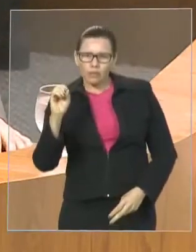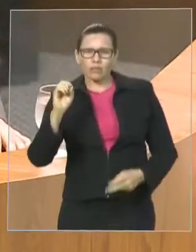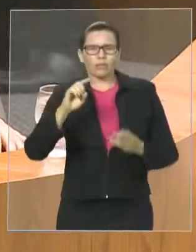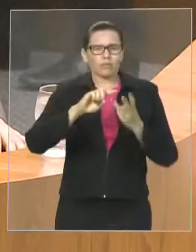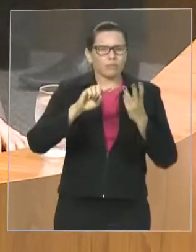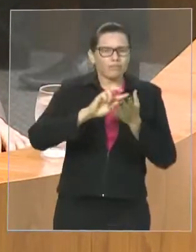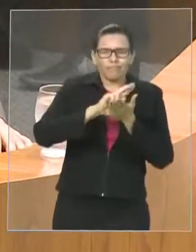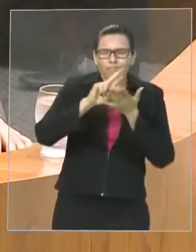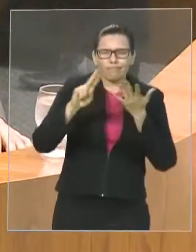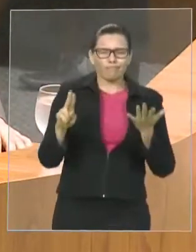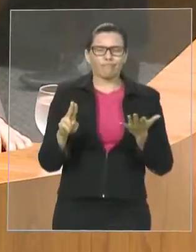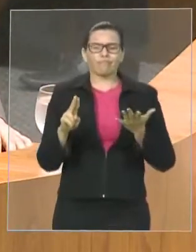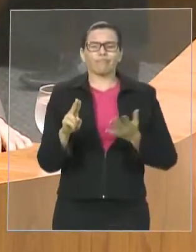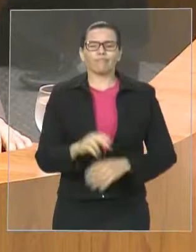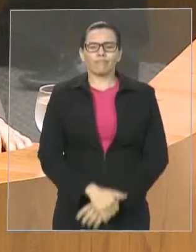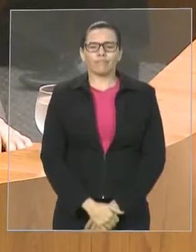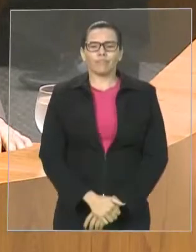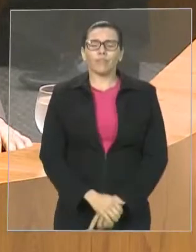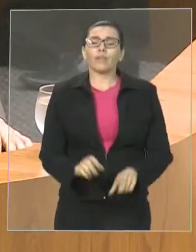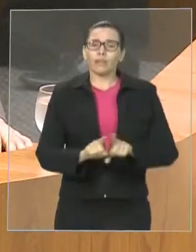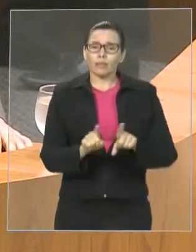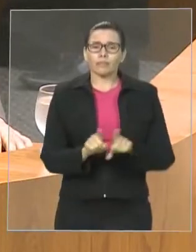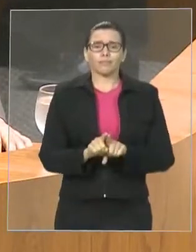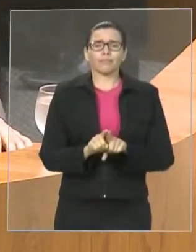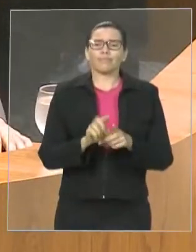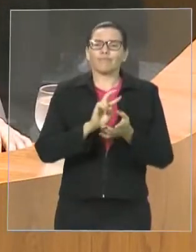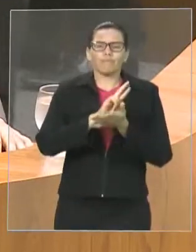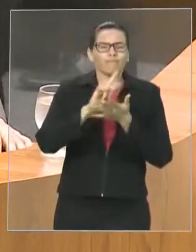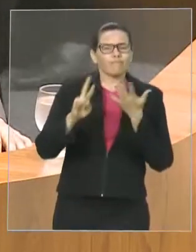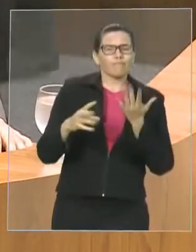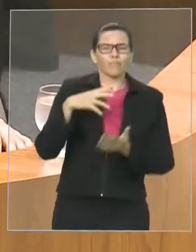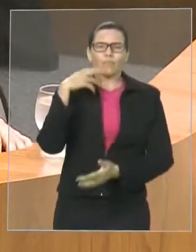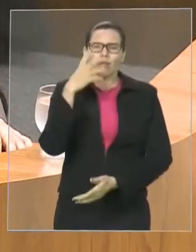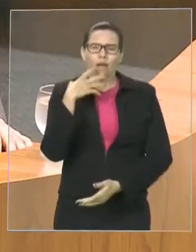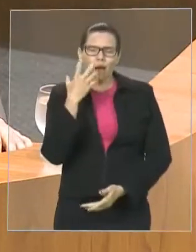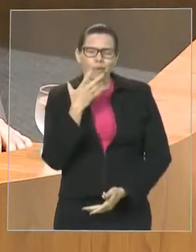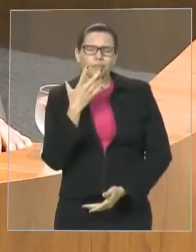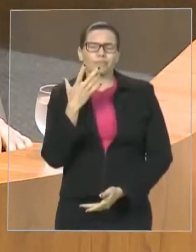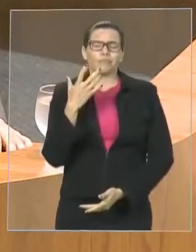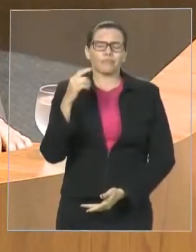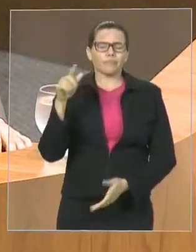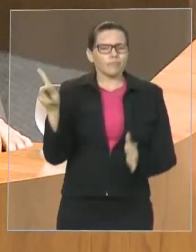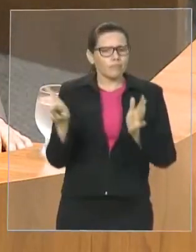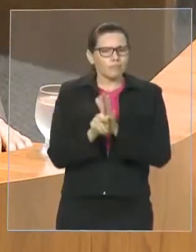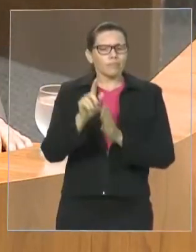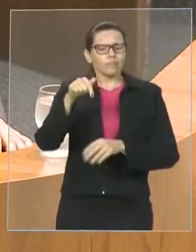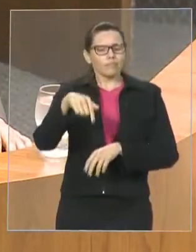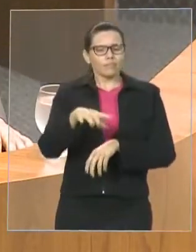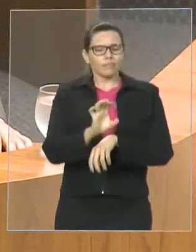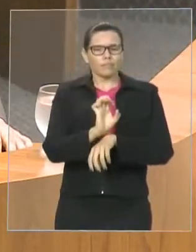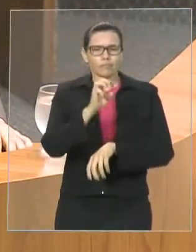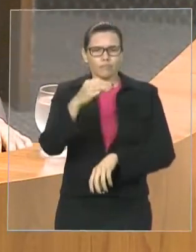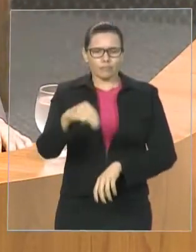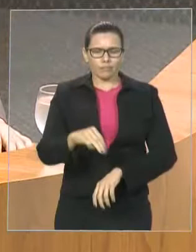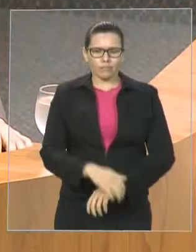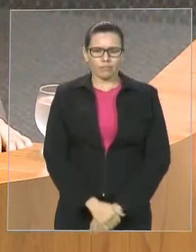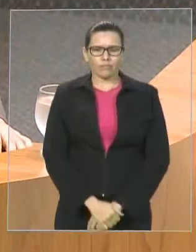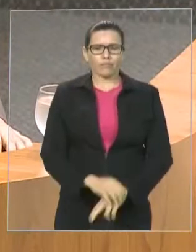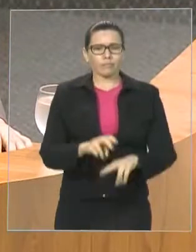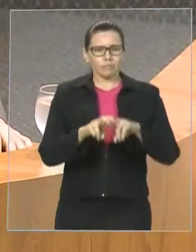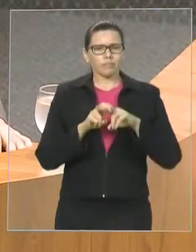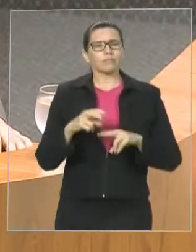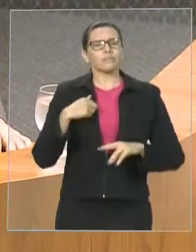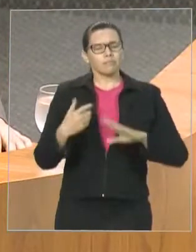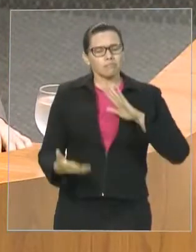da localidade. Portanto, eu quero cumprimentar aqui o prefeito Luciano Leitoa por essa importante